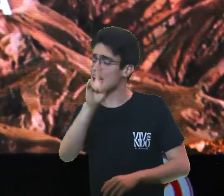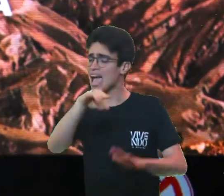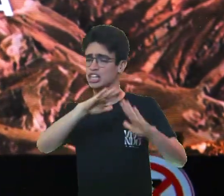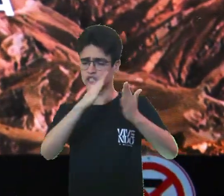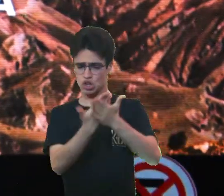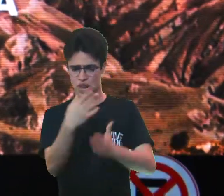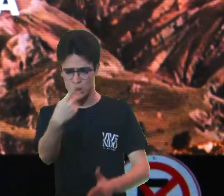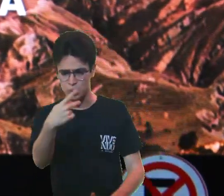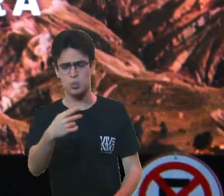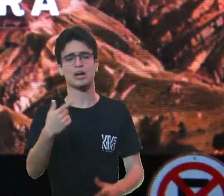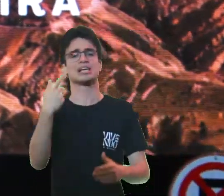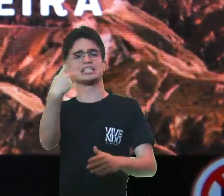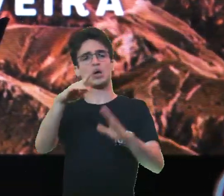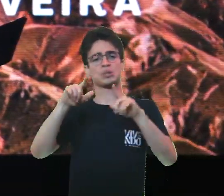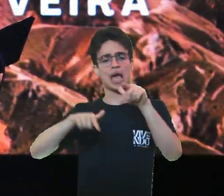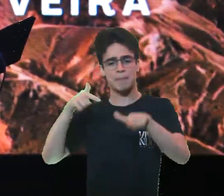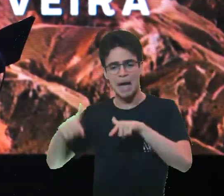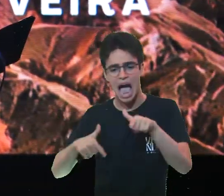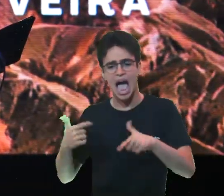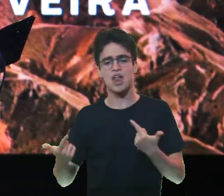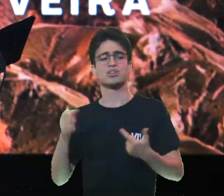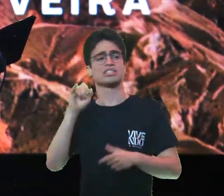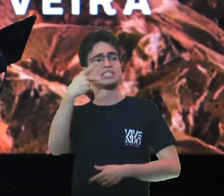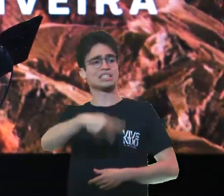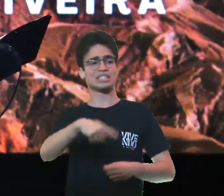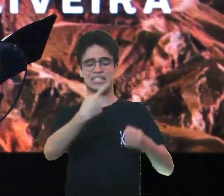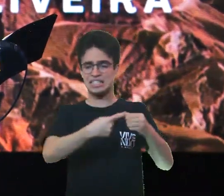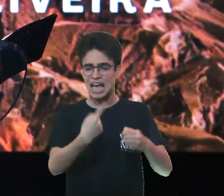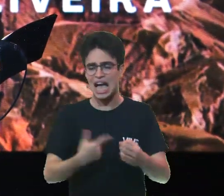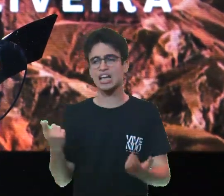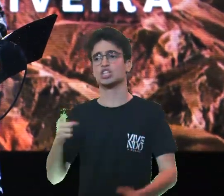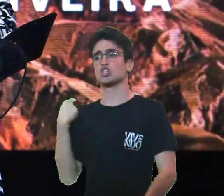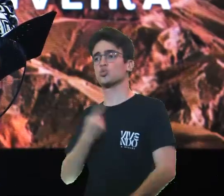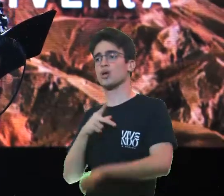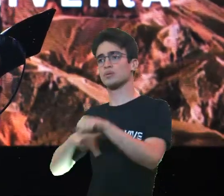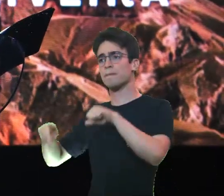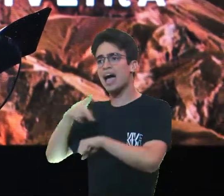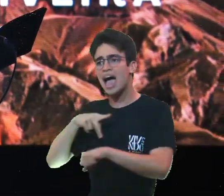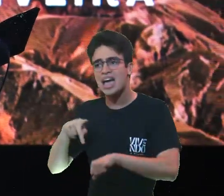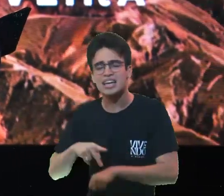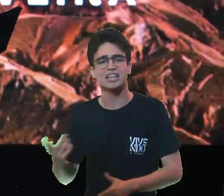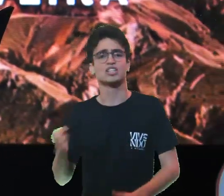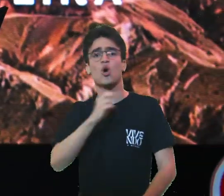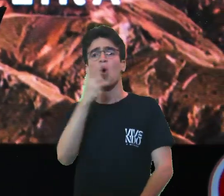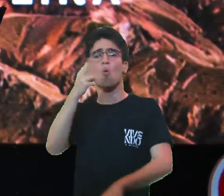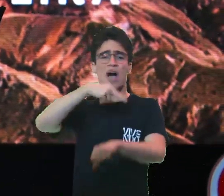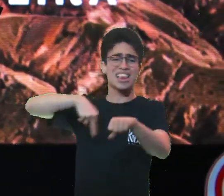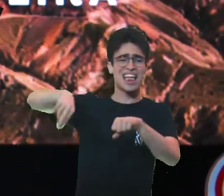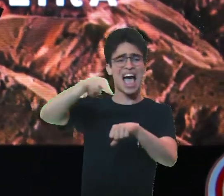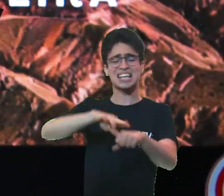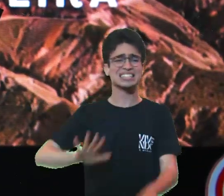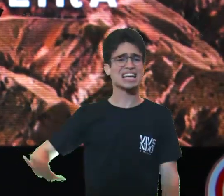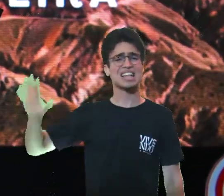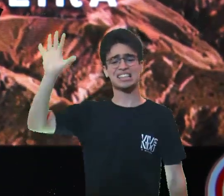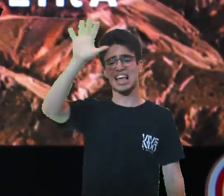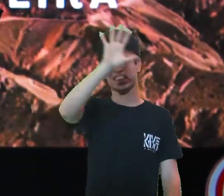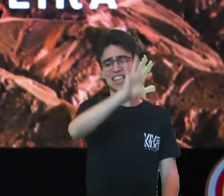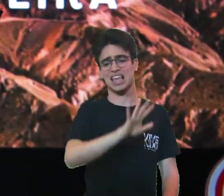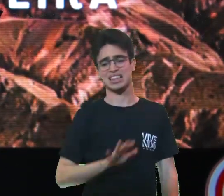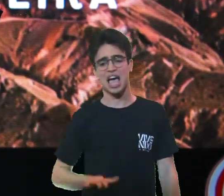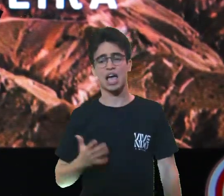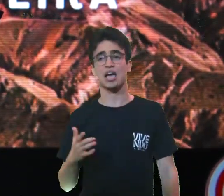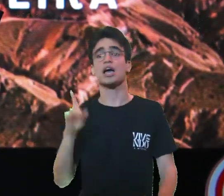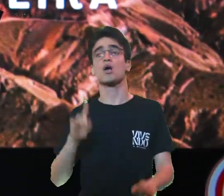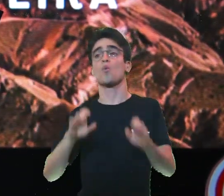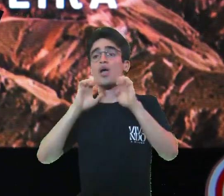escola, seja o seu trabalho, seja a nossa cidade, o nosso país, sejam as nações da terra. O Evangelho